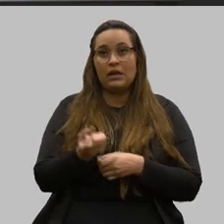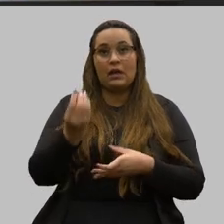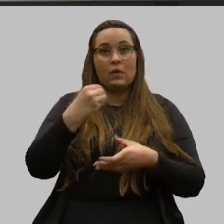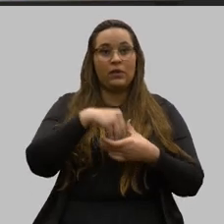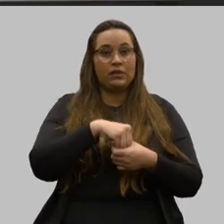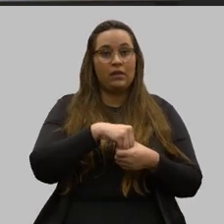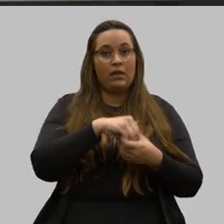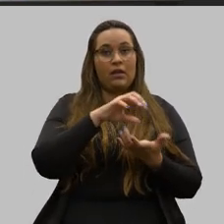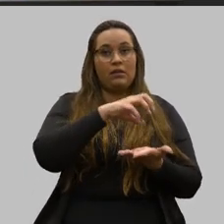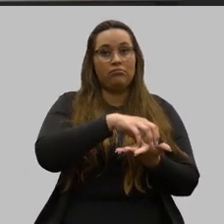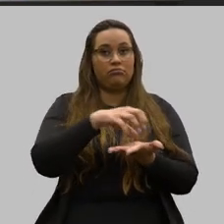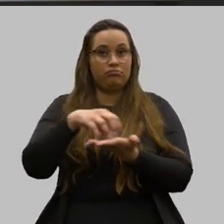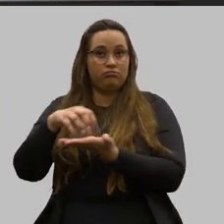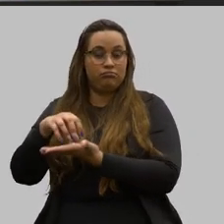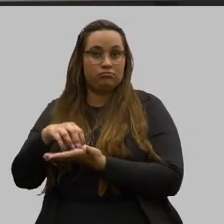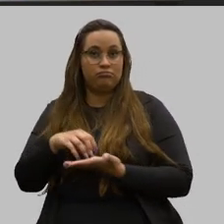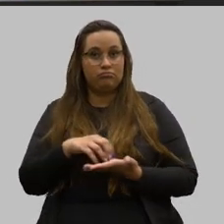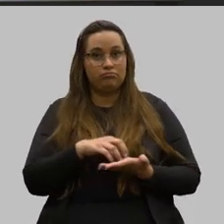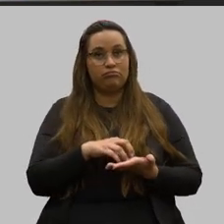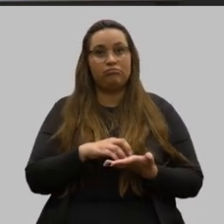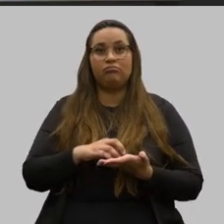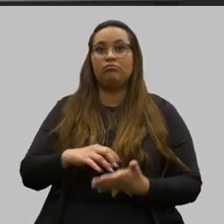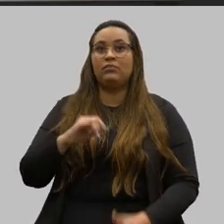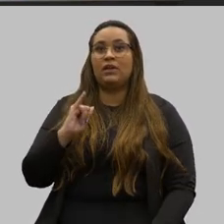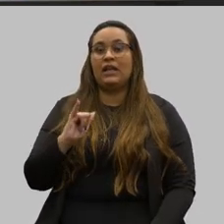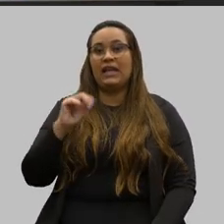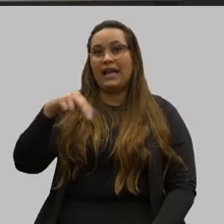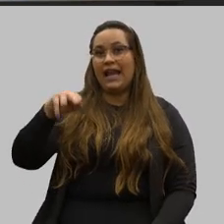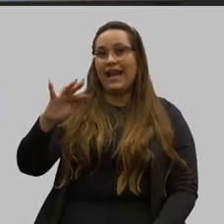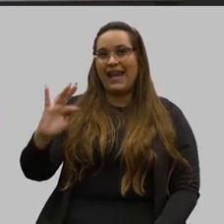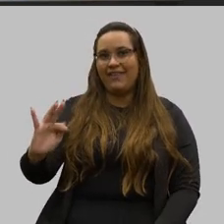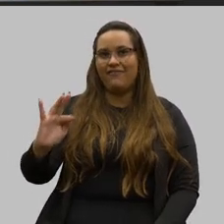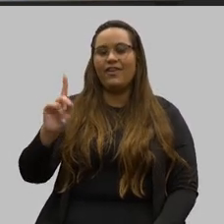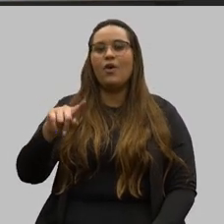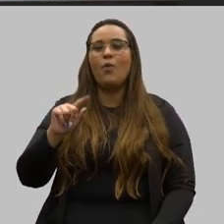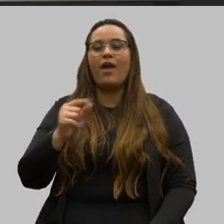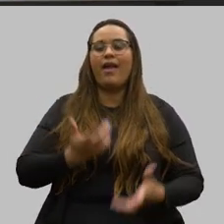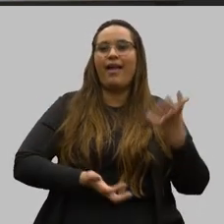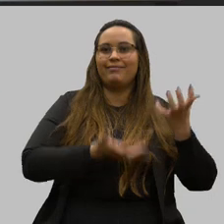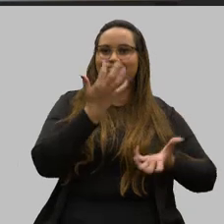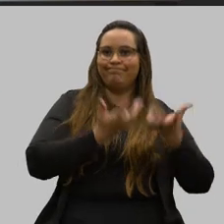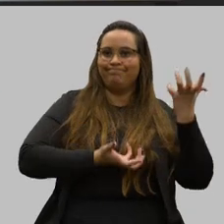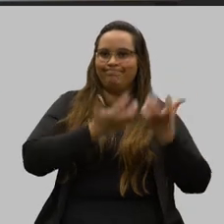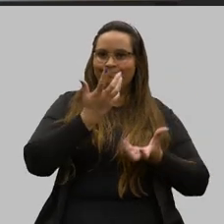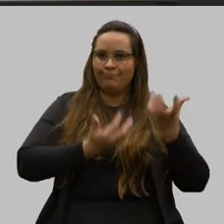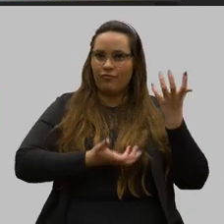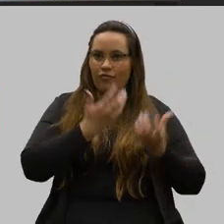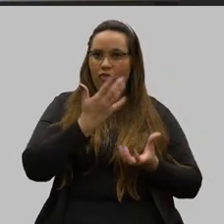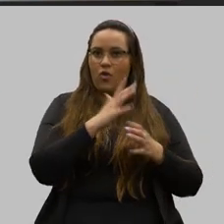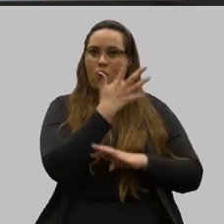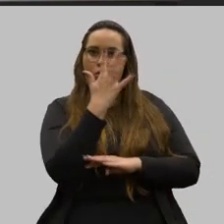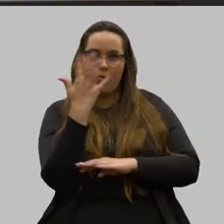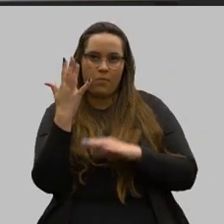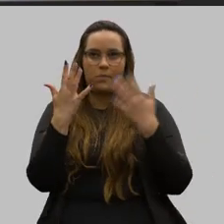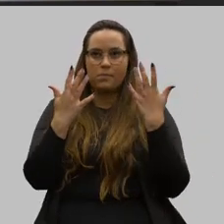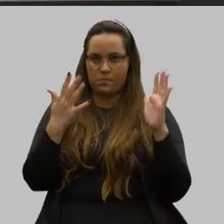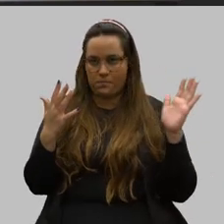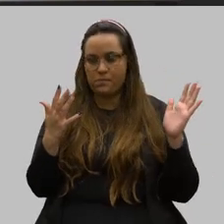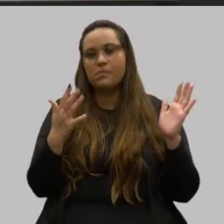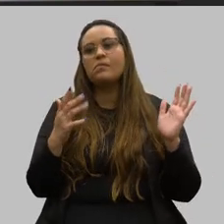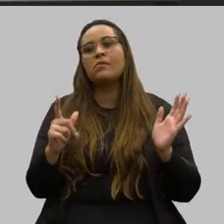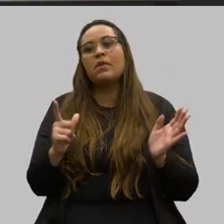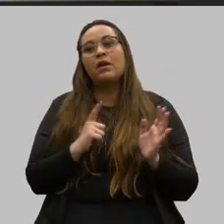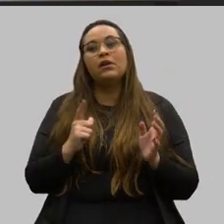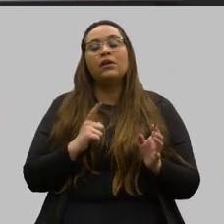com eh chamados nif são os núcleos de incêndio Florestal eh eles normalmente são é um por unidade